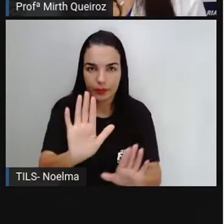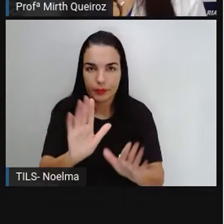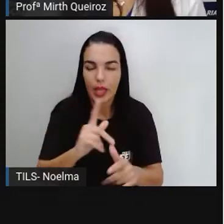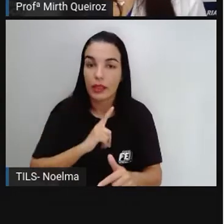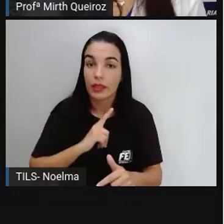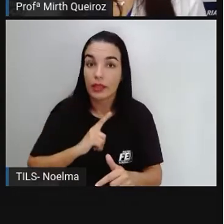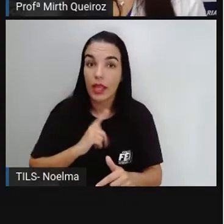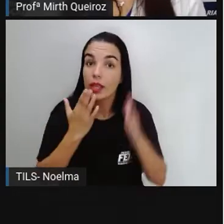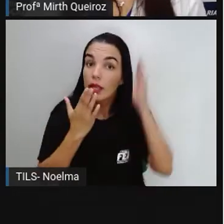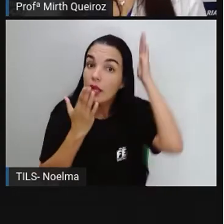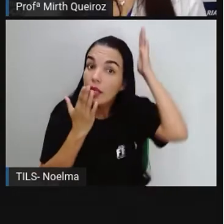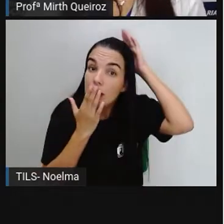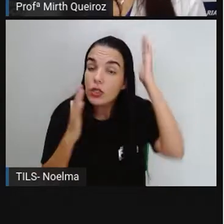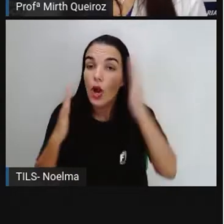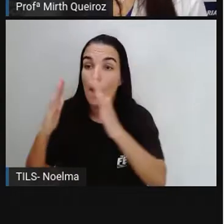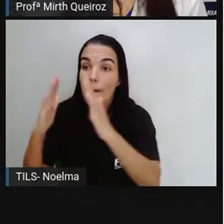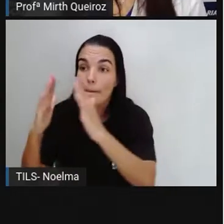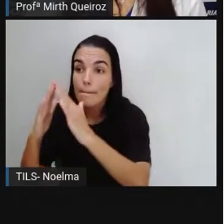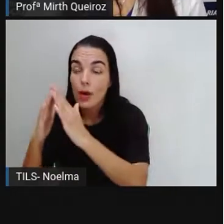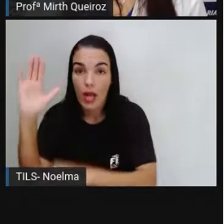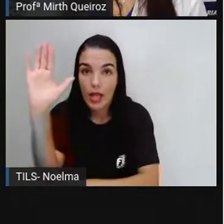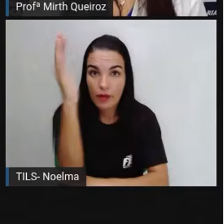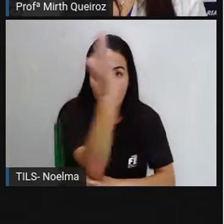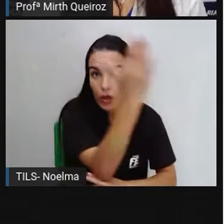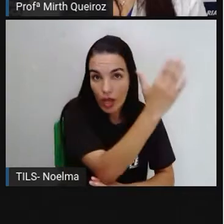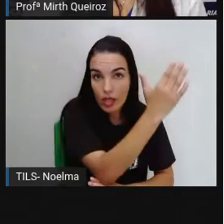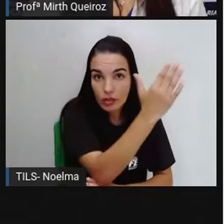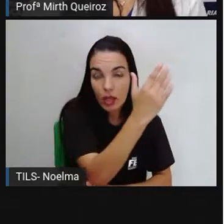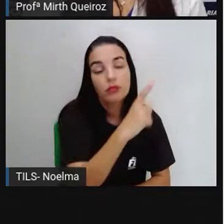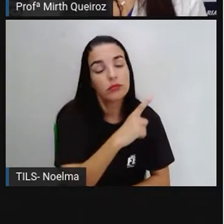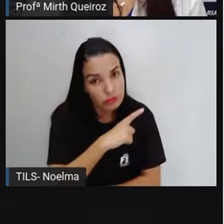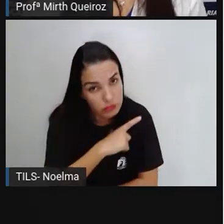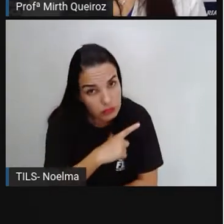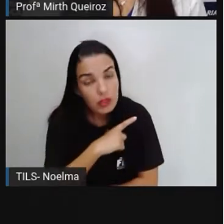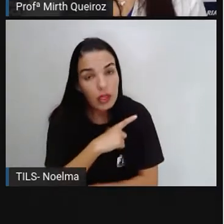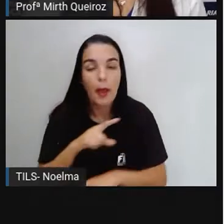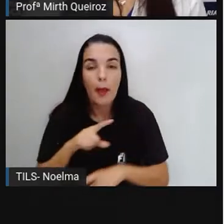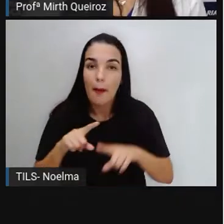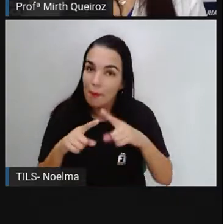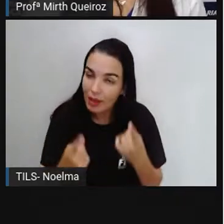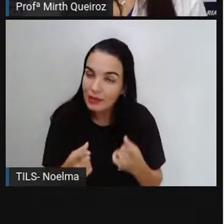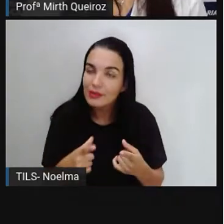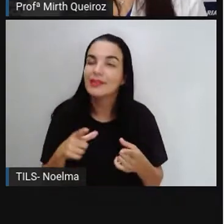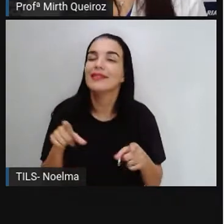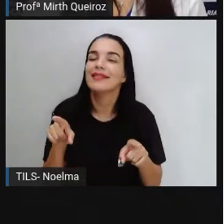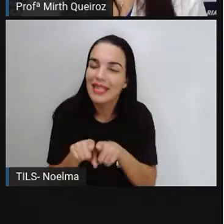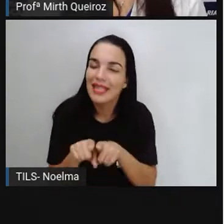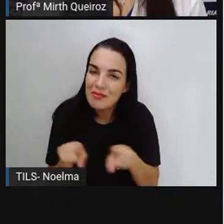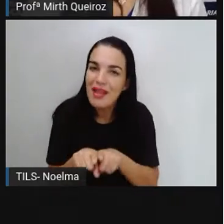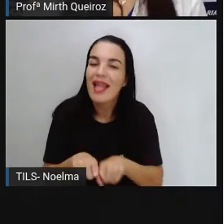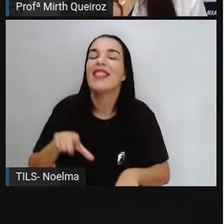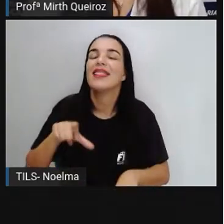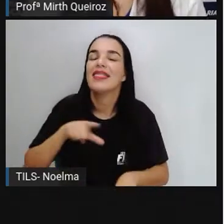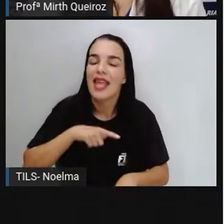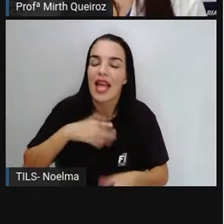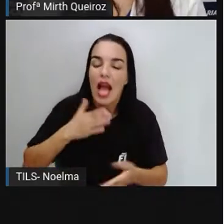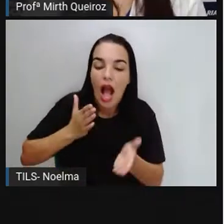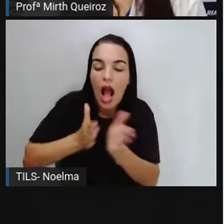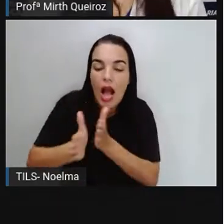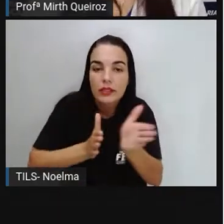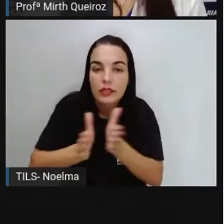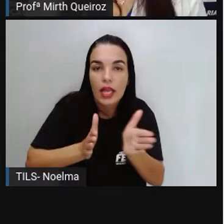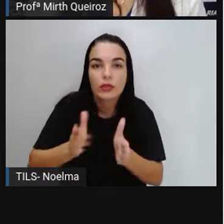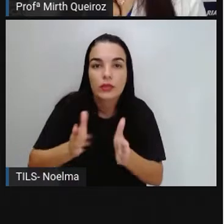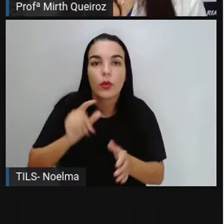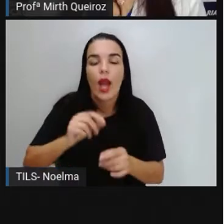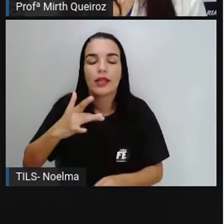esse índio que mora na floresta, né? Mas esse mesmo índio que mora na floresta, hoje ele tem acesso à saúde, hoje ele tem acesso